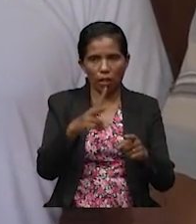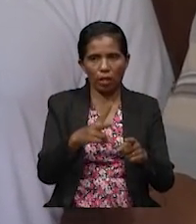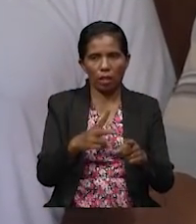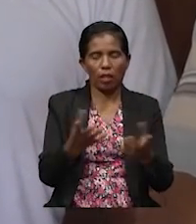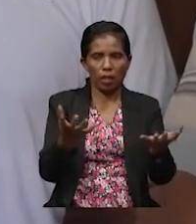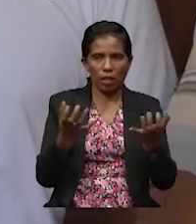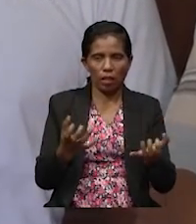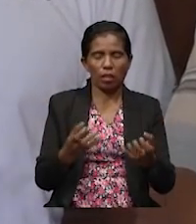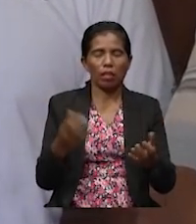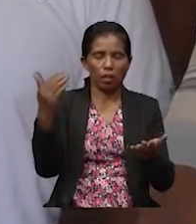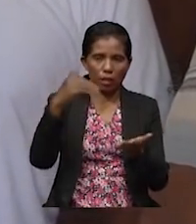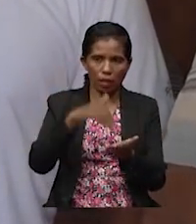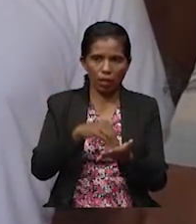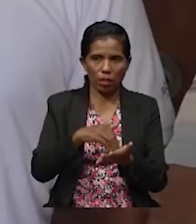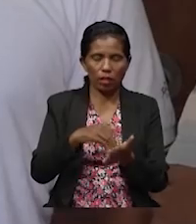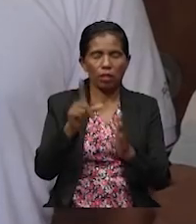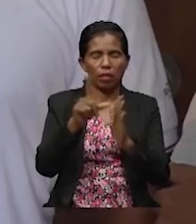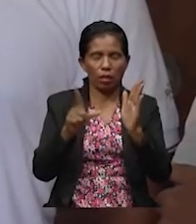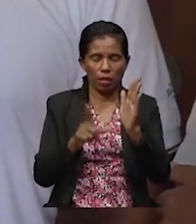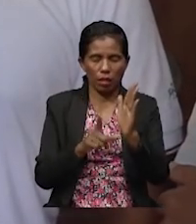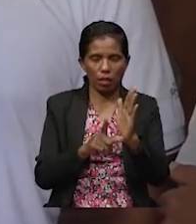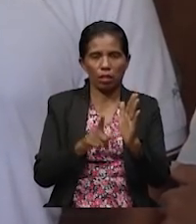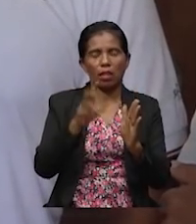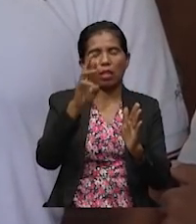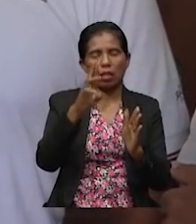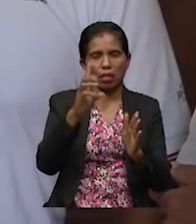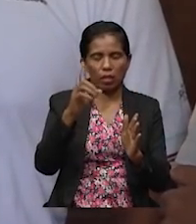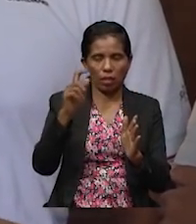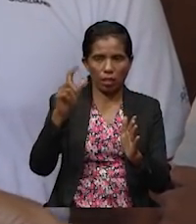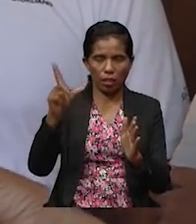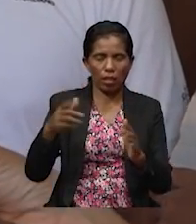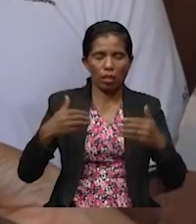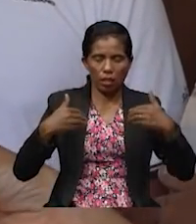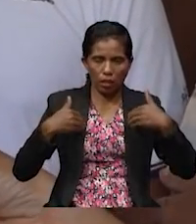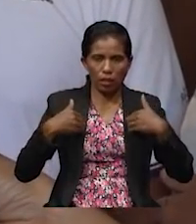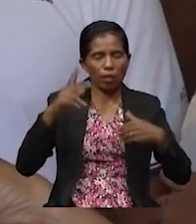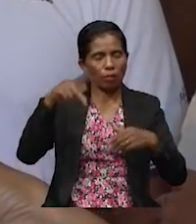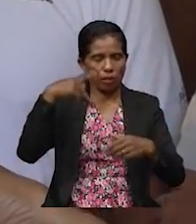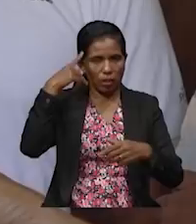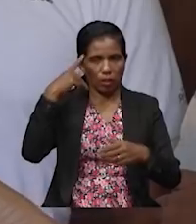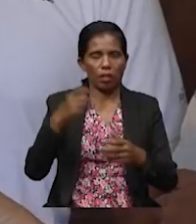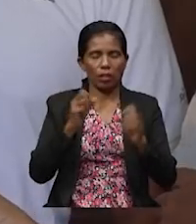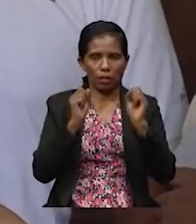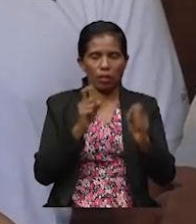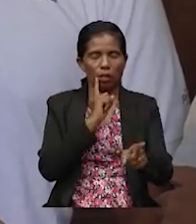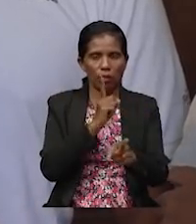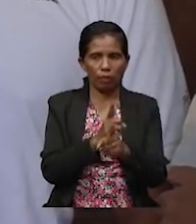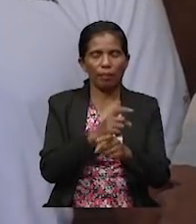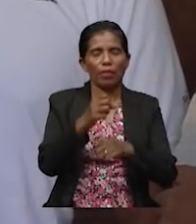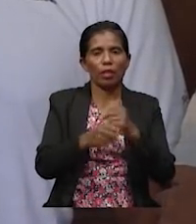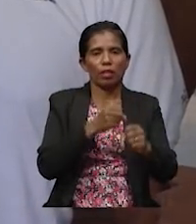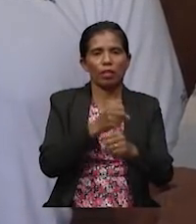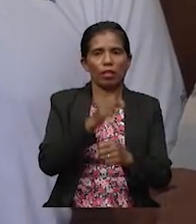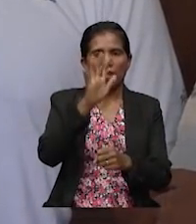cara que restaura a ordem constitucional, estabilidade, almoço, certeza política. A Bele e a Tina Lima mais,